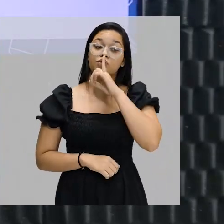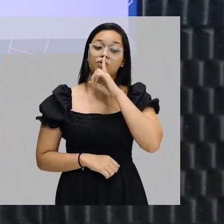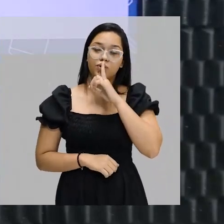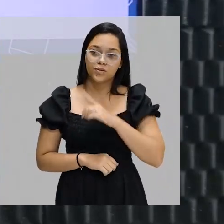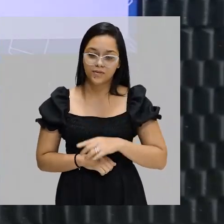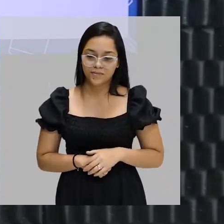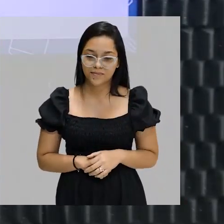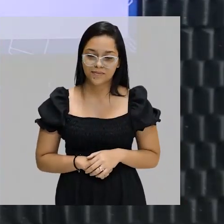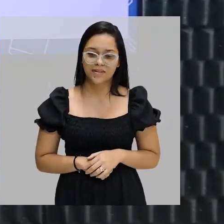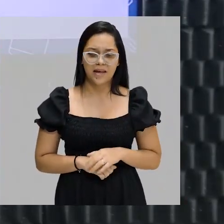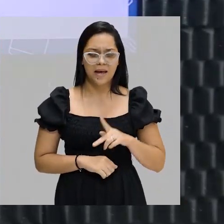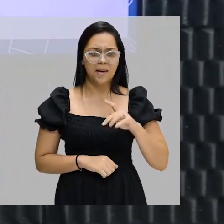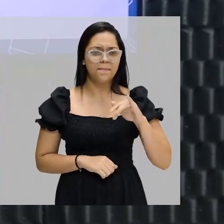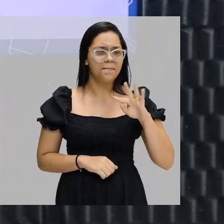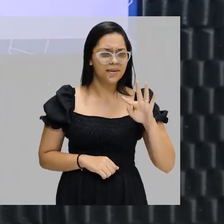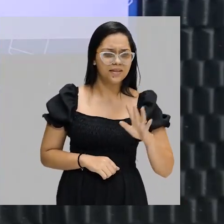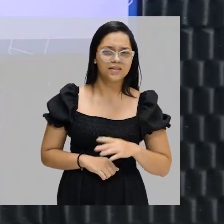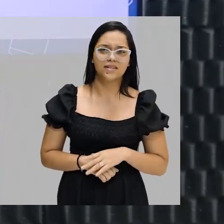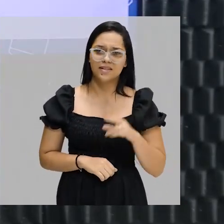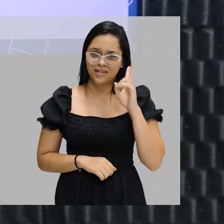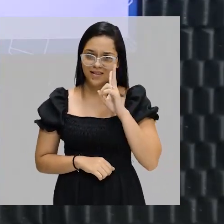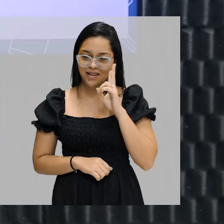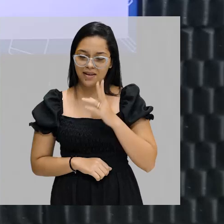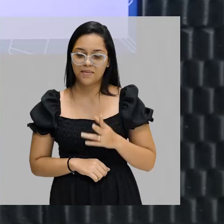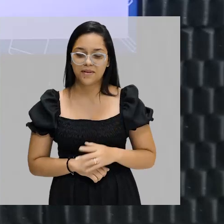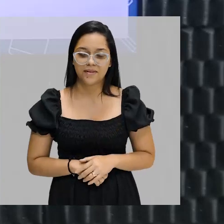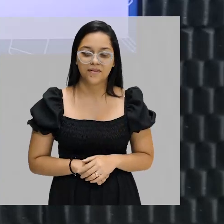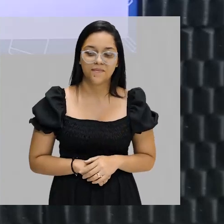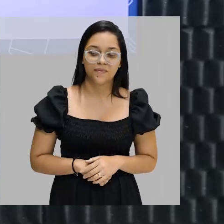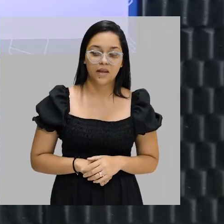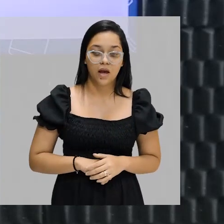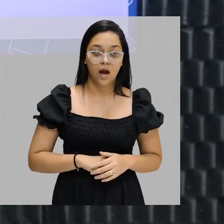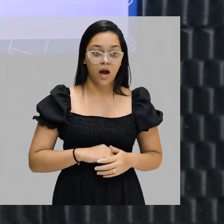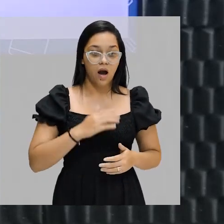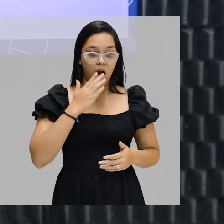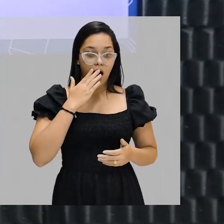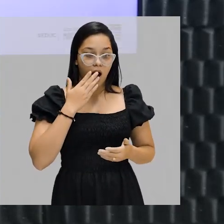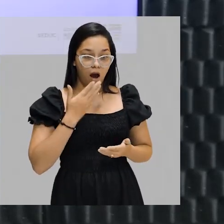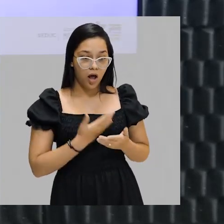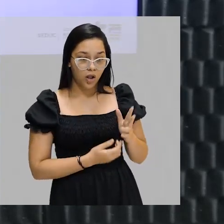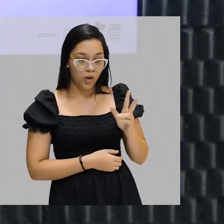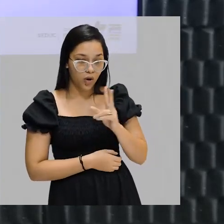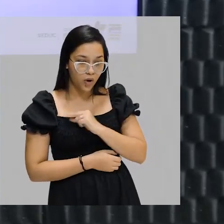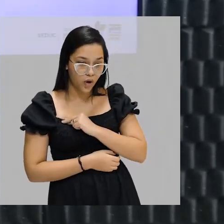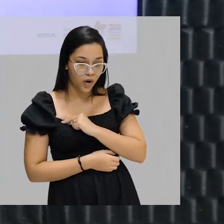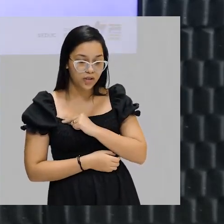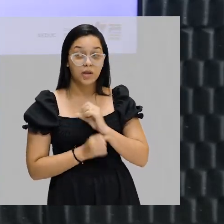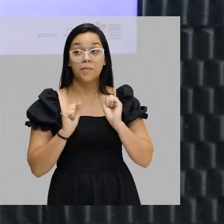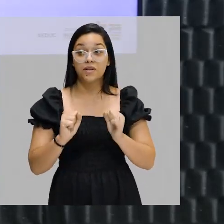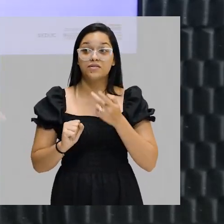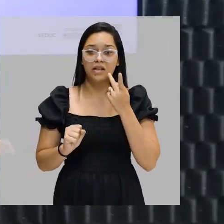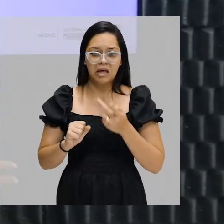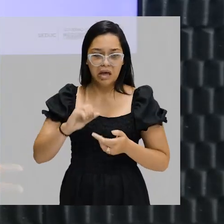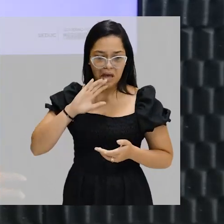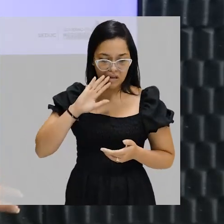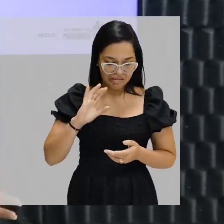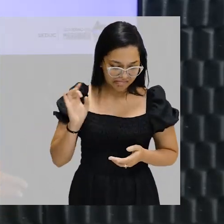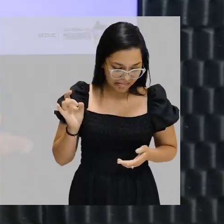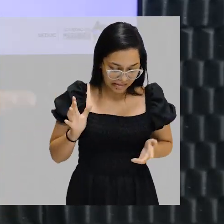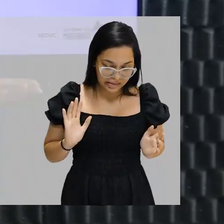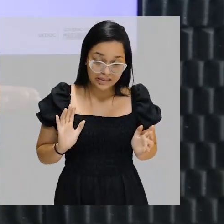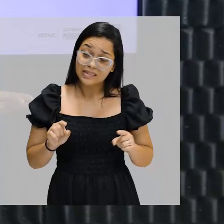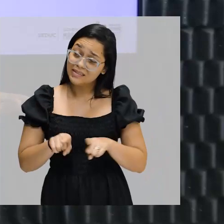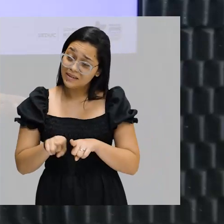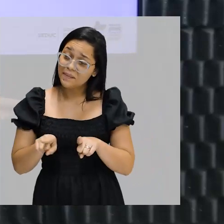é engraçado né ó surpresa Nossa eu posso dizer Credo